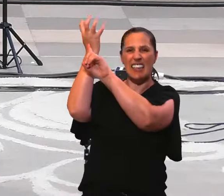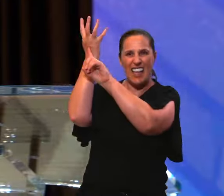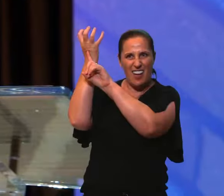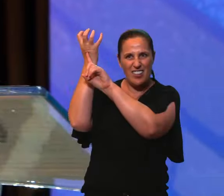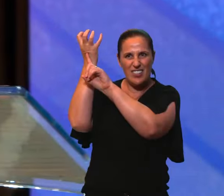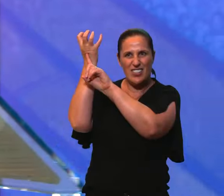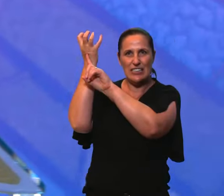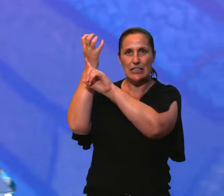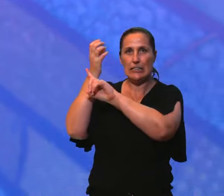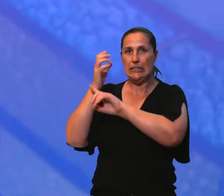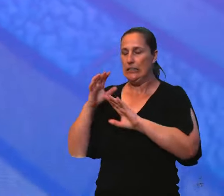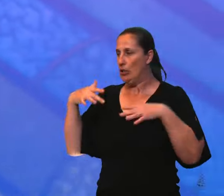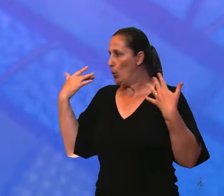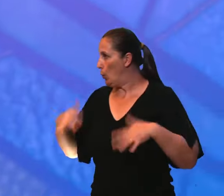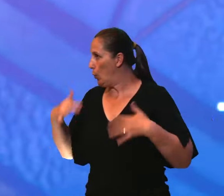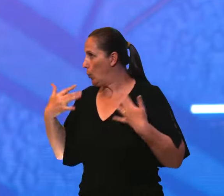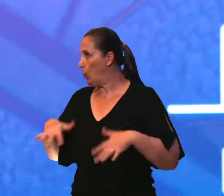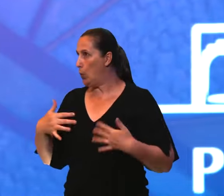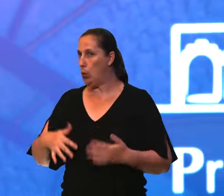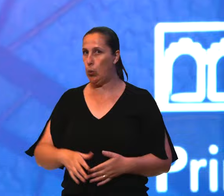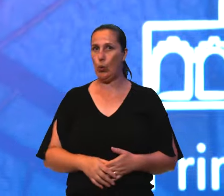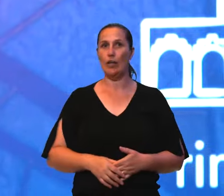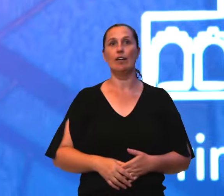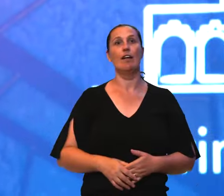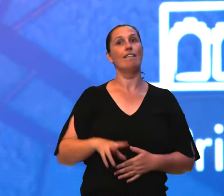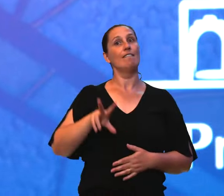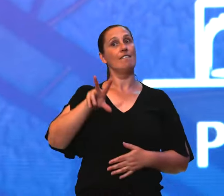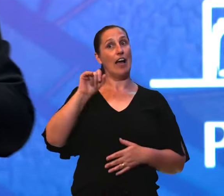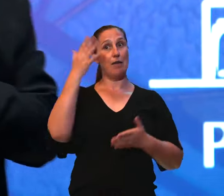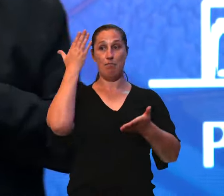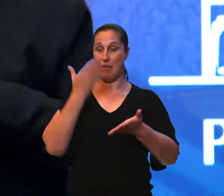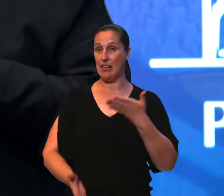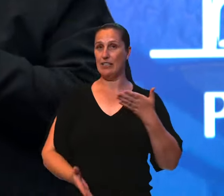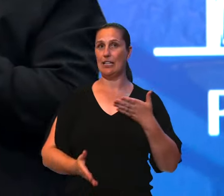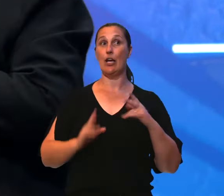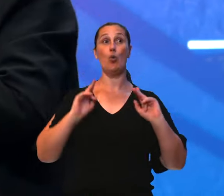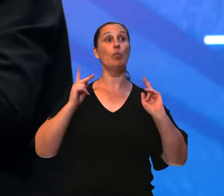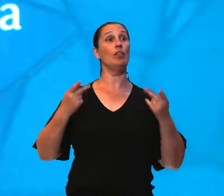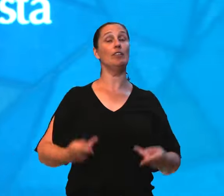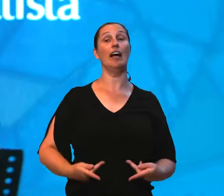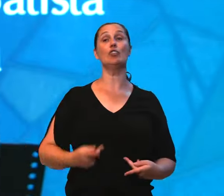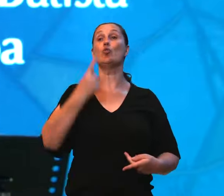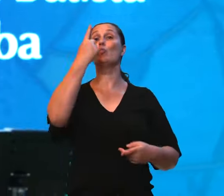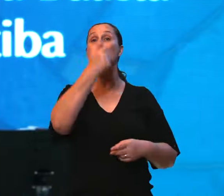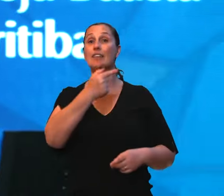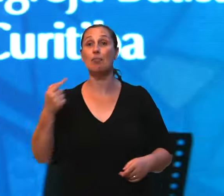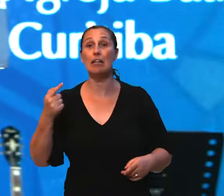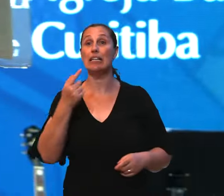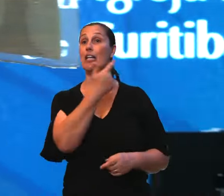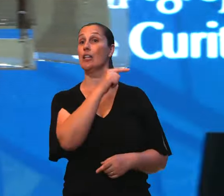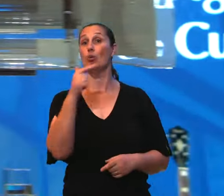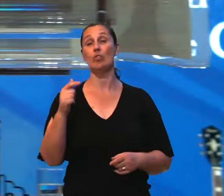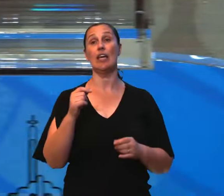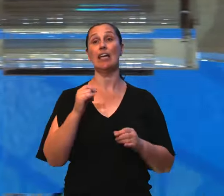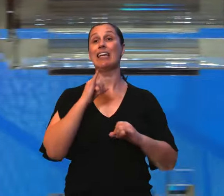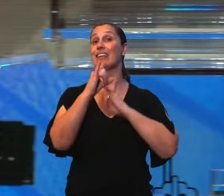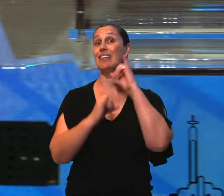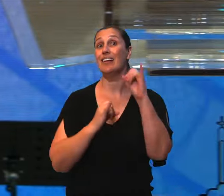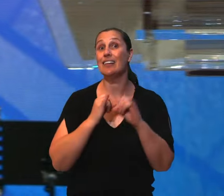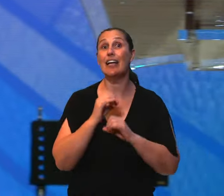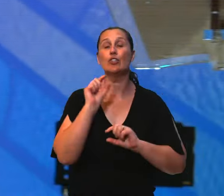barriga aí não liga os negócios aí a gente vai ficar sem internet Se a humanidade ficar uma semana sem internet só uma semana só uma semana sem